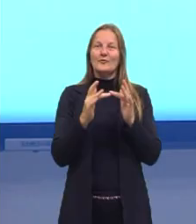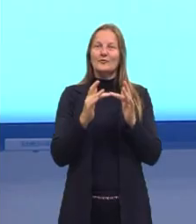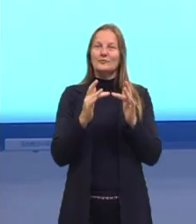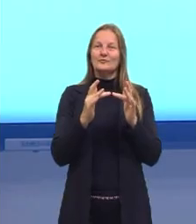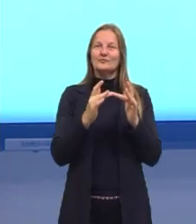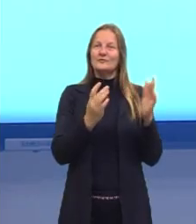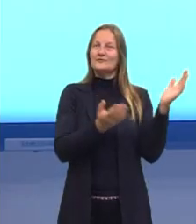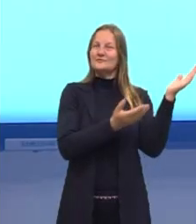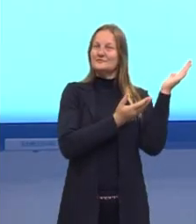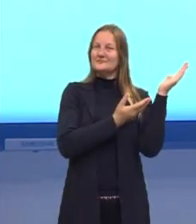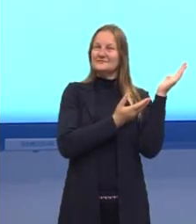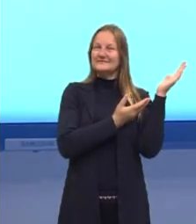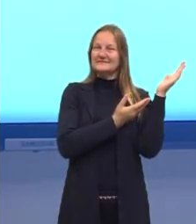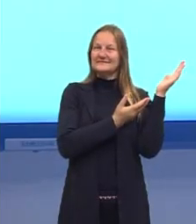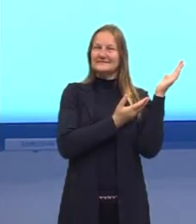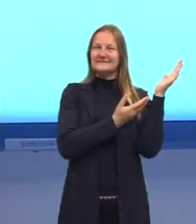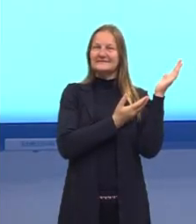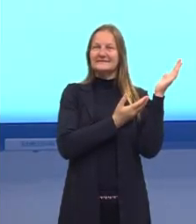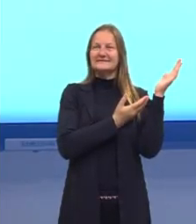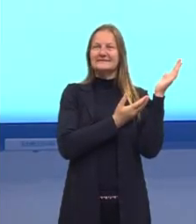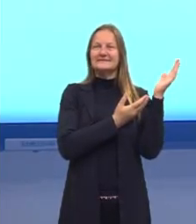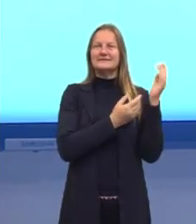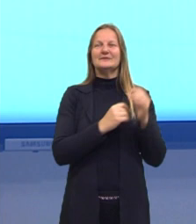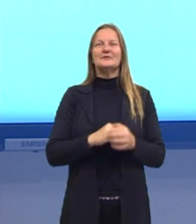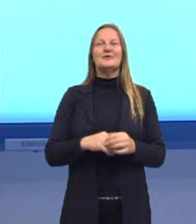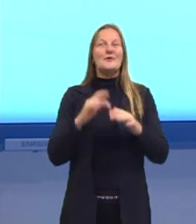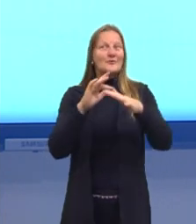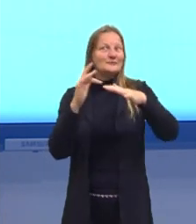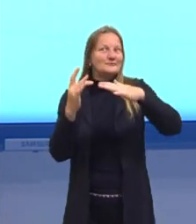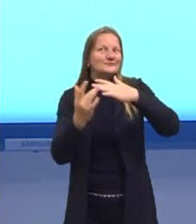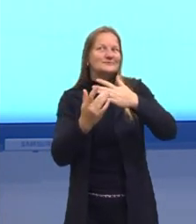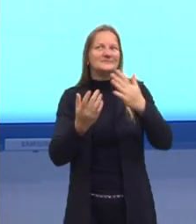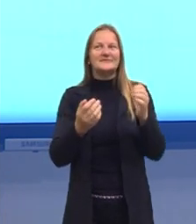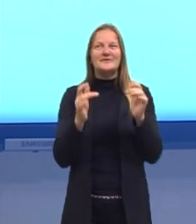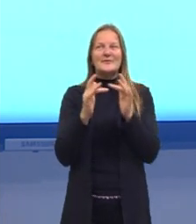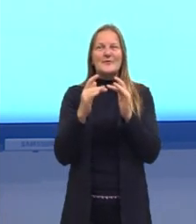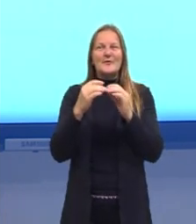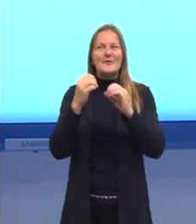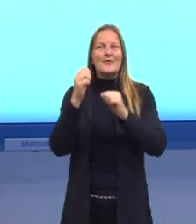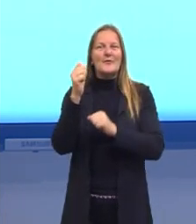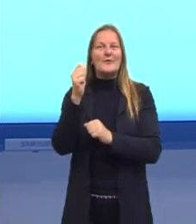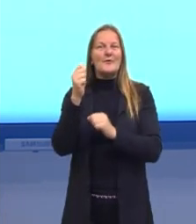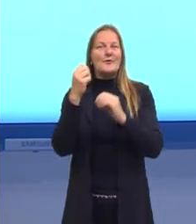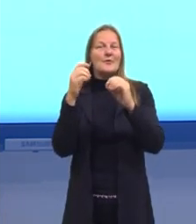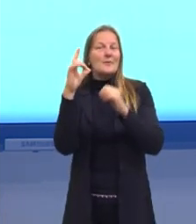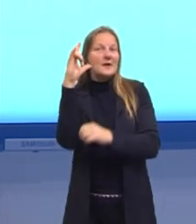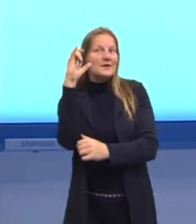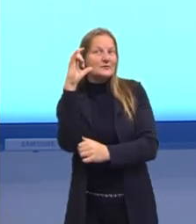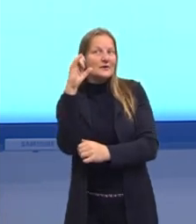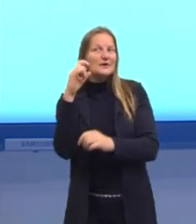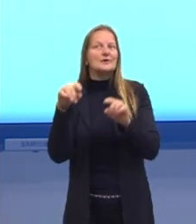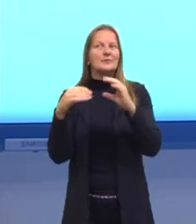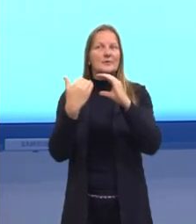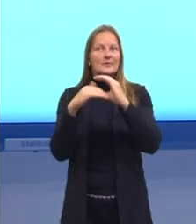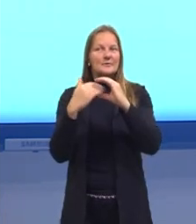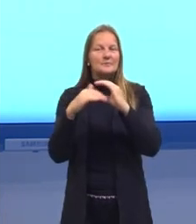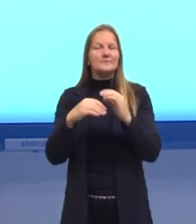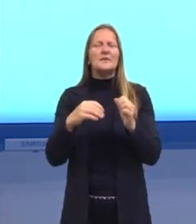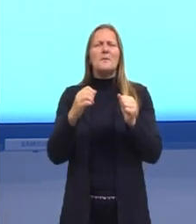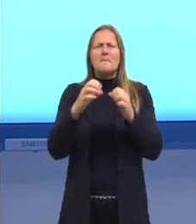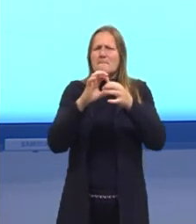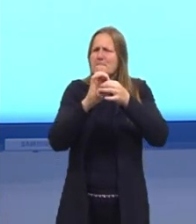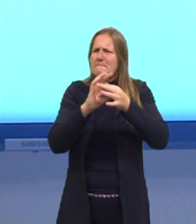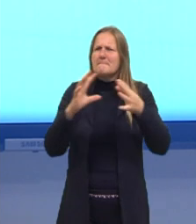com vocês já de imediato meu contato é nas redes sociais o meu arroba para o Instagram Fiquem a vontade